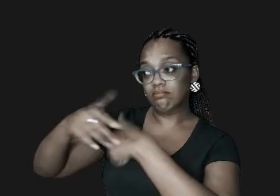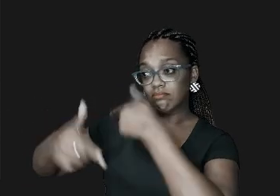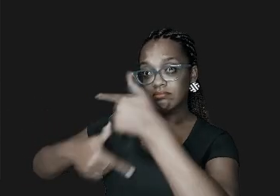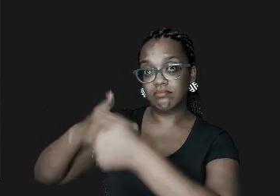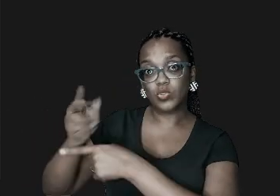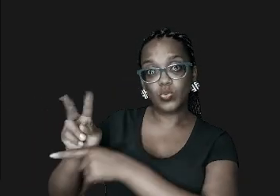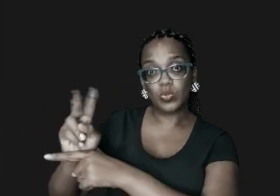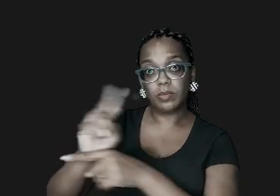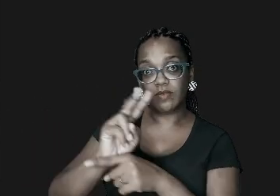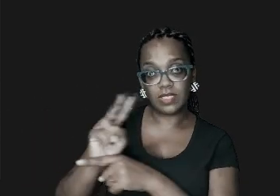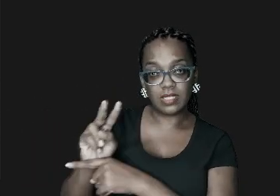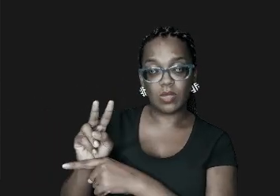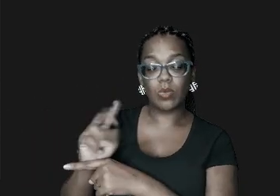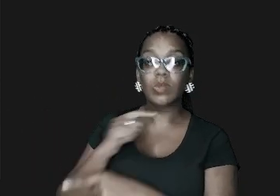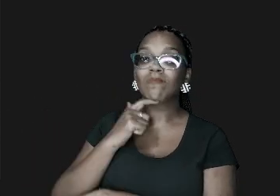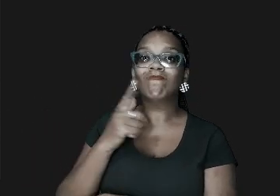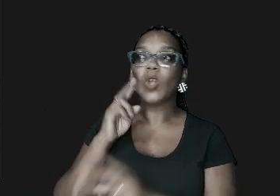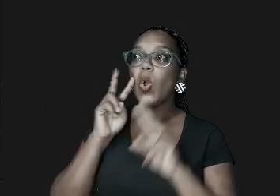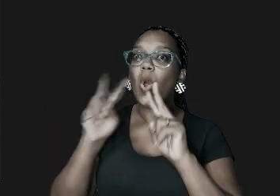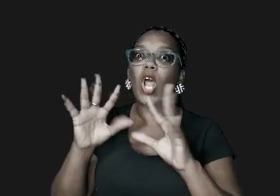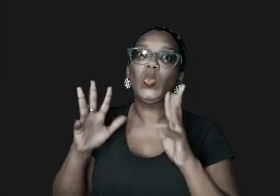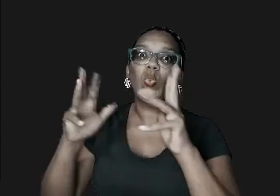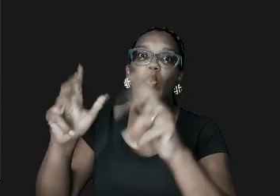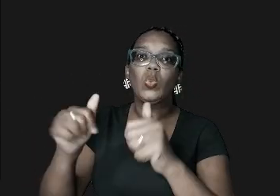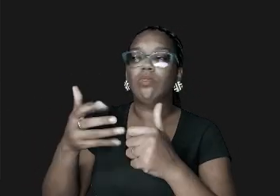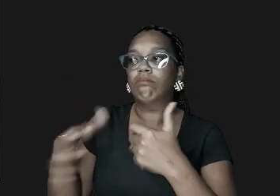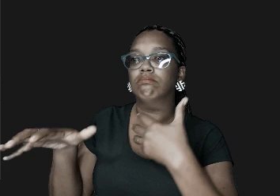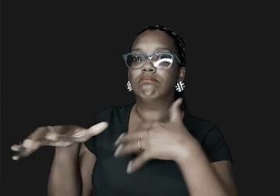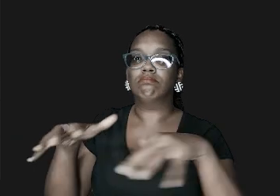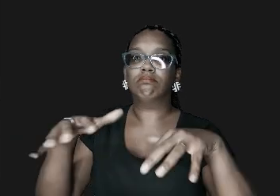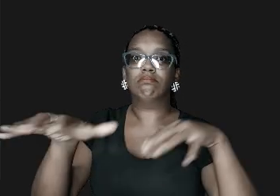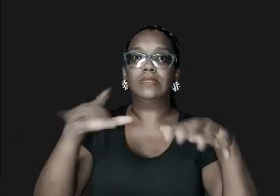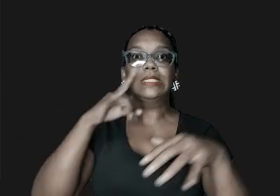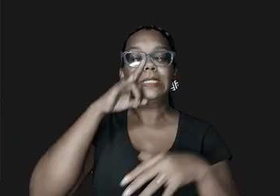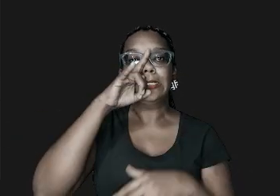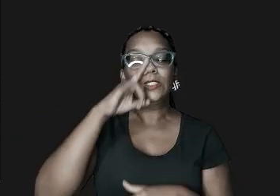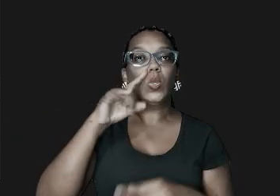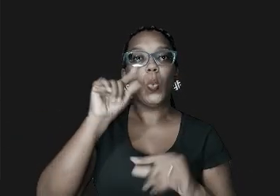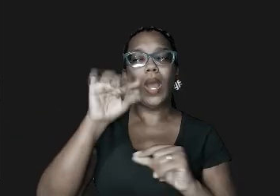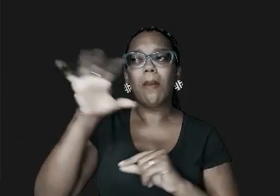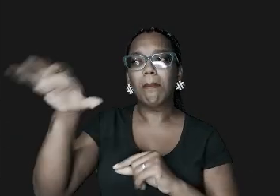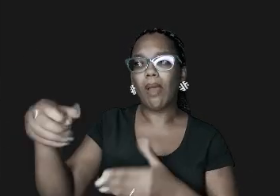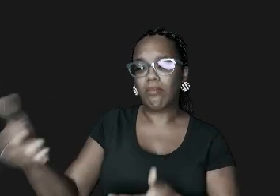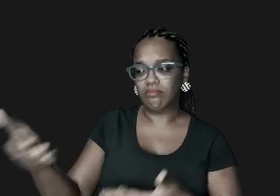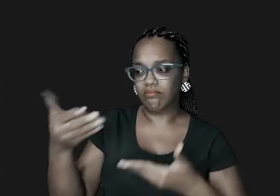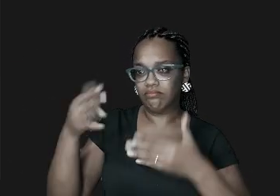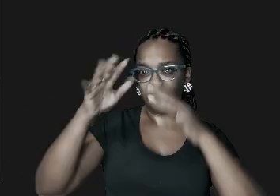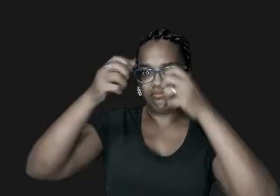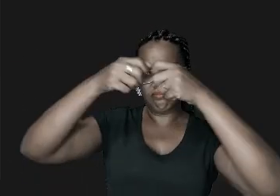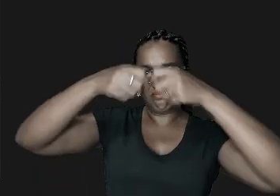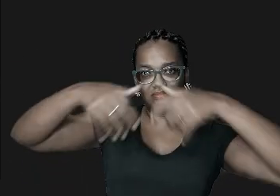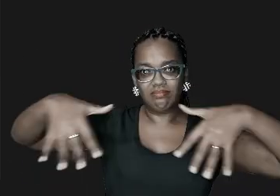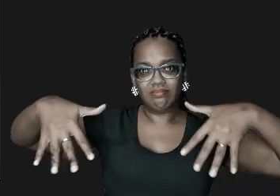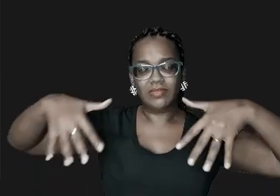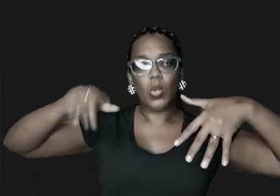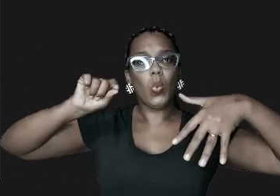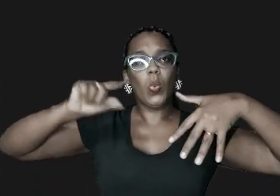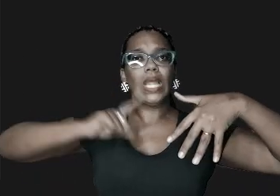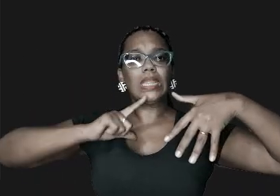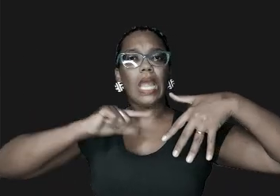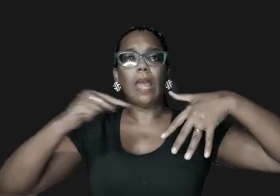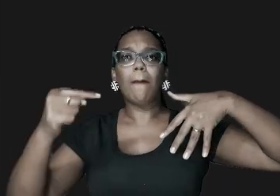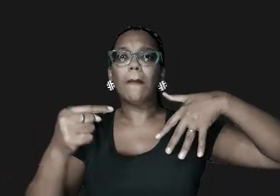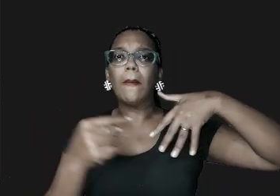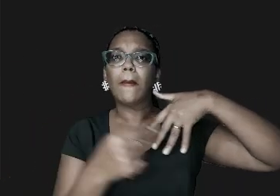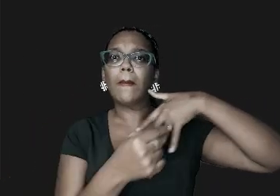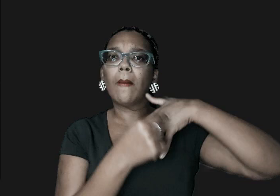superintendências é desempenham as suas supervisão então a gente não consegue olhar tudo então o plano de televisão baseada em risco é pegar com